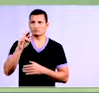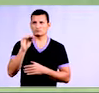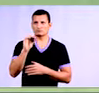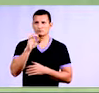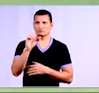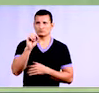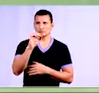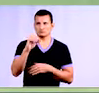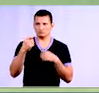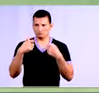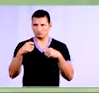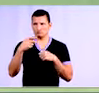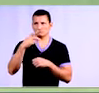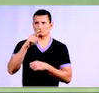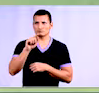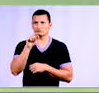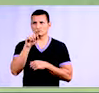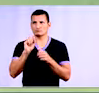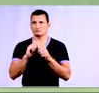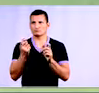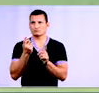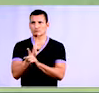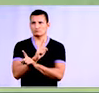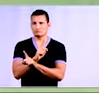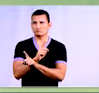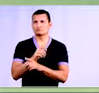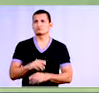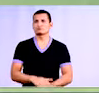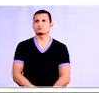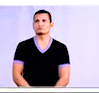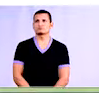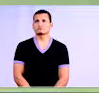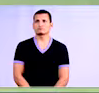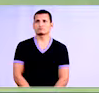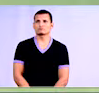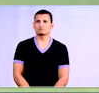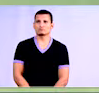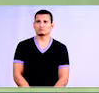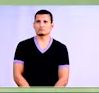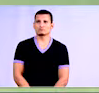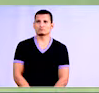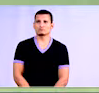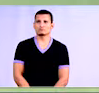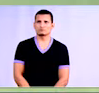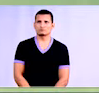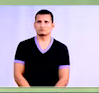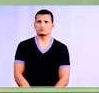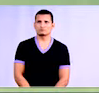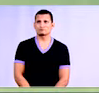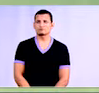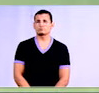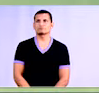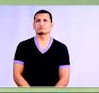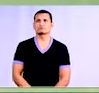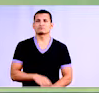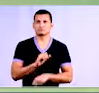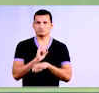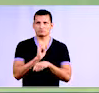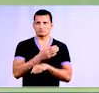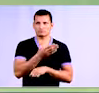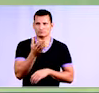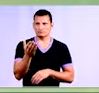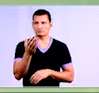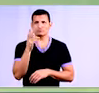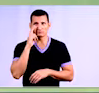da página, ele faz o inverso. Tá certo. Tá bom? Eu espero que vocês tenham observado as ilustrações